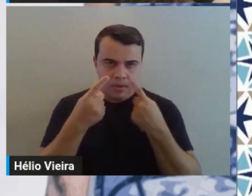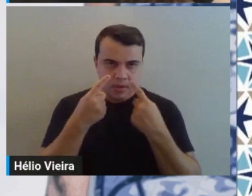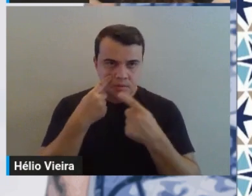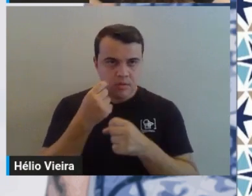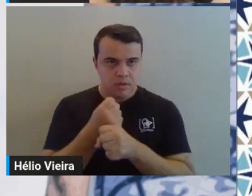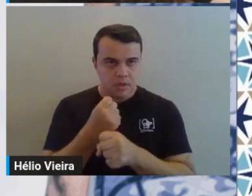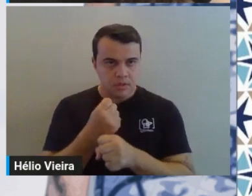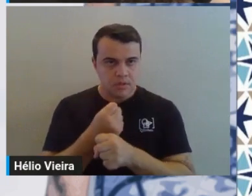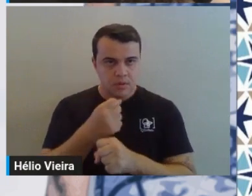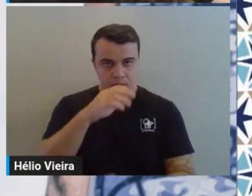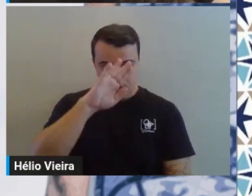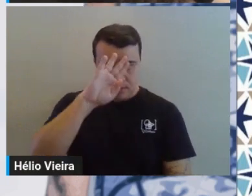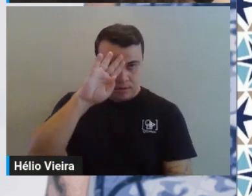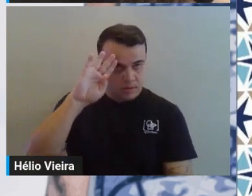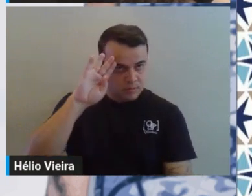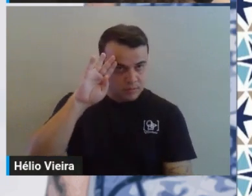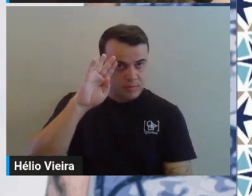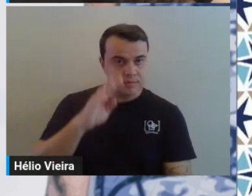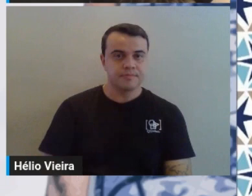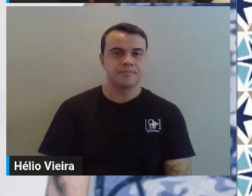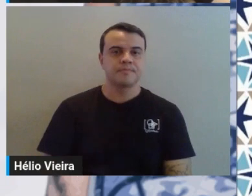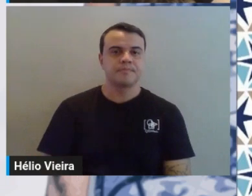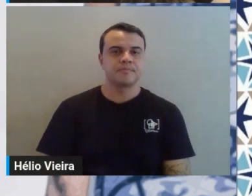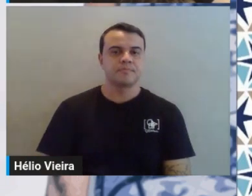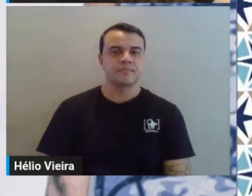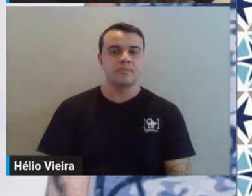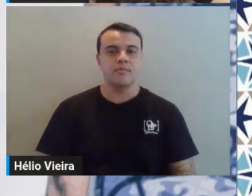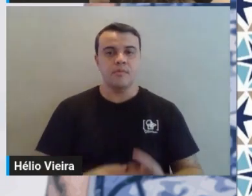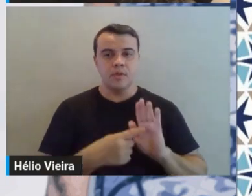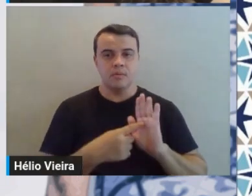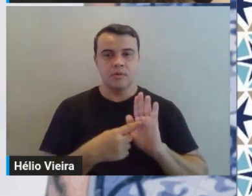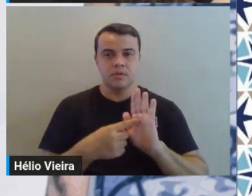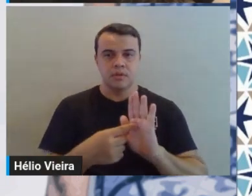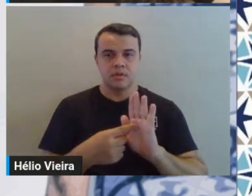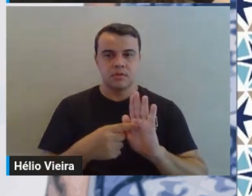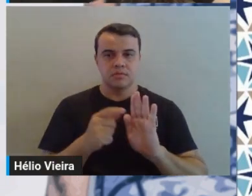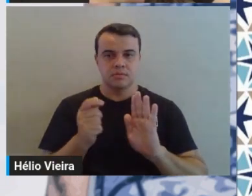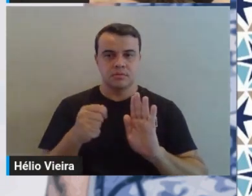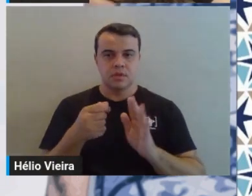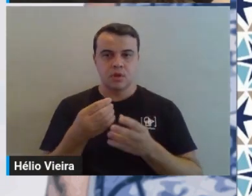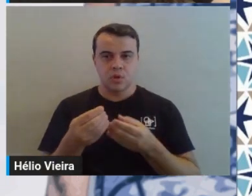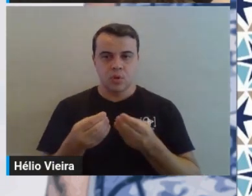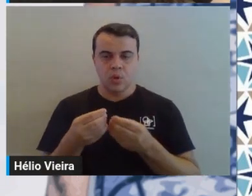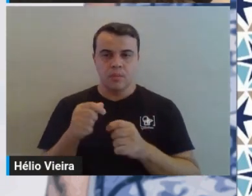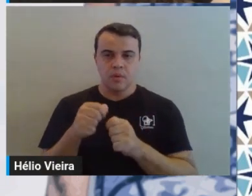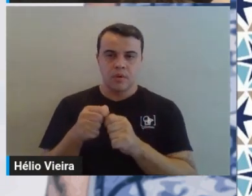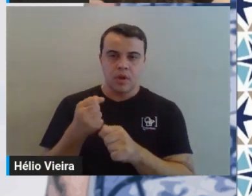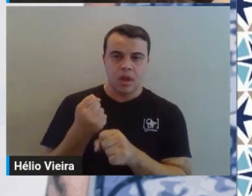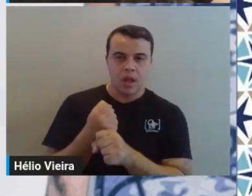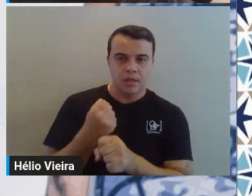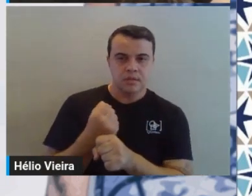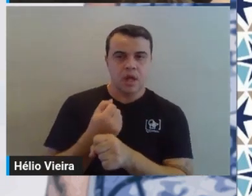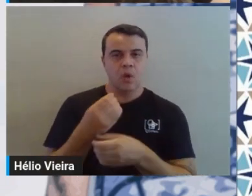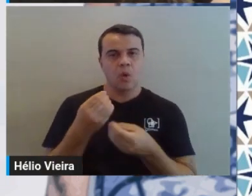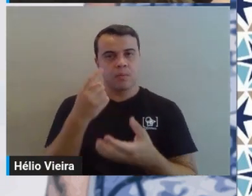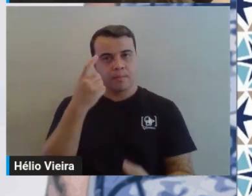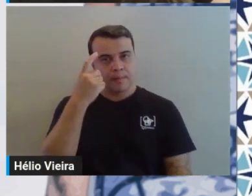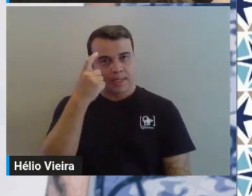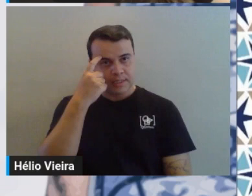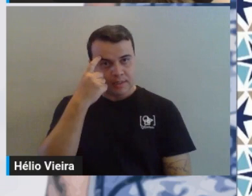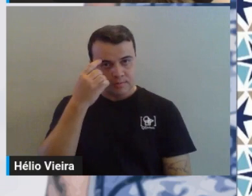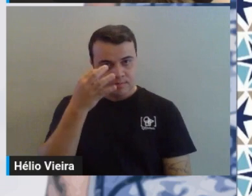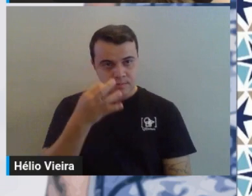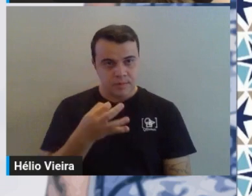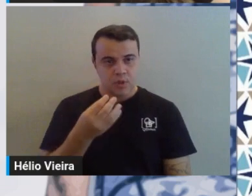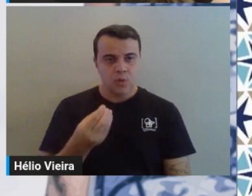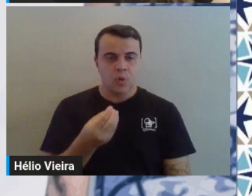construção da Pampulha, né? E mostrar, depois contar como que foi essa construção, como que foi pensado e